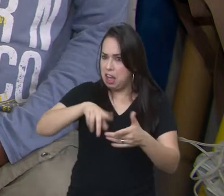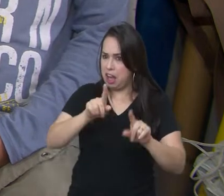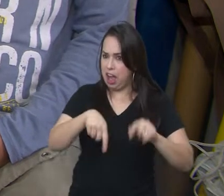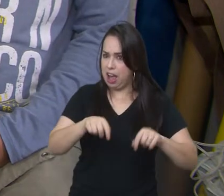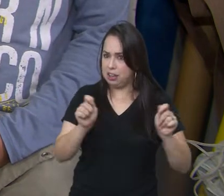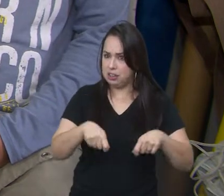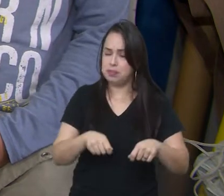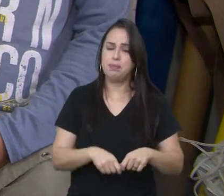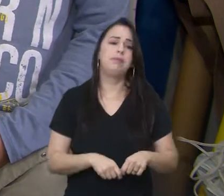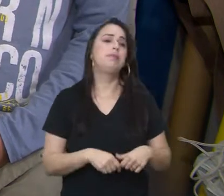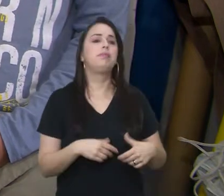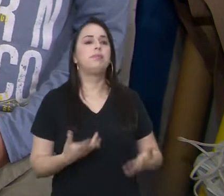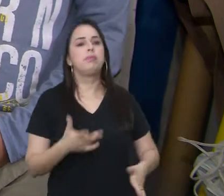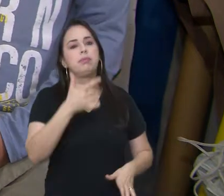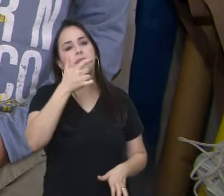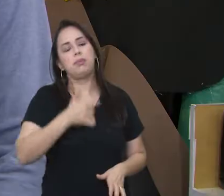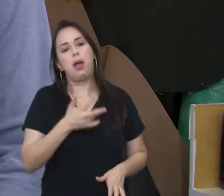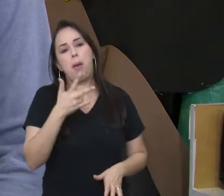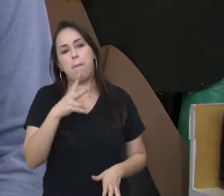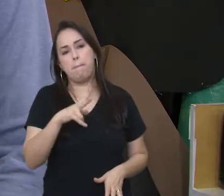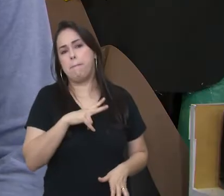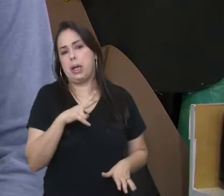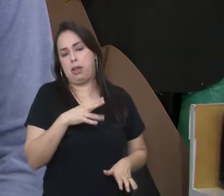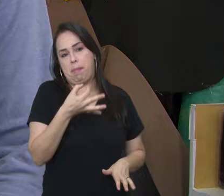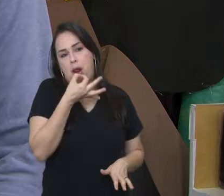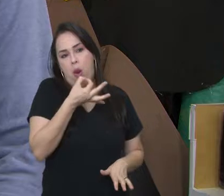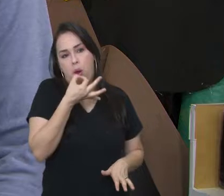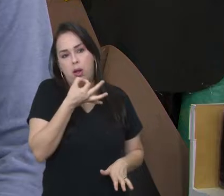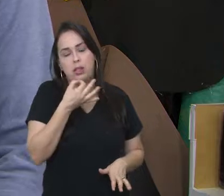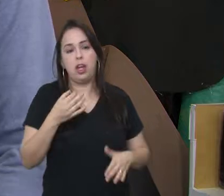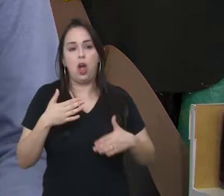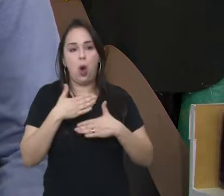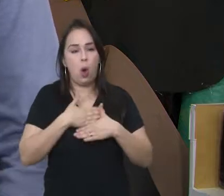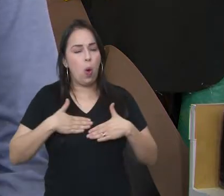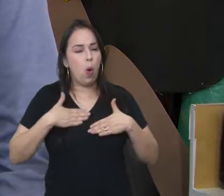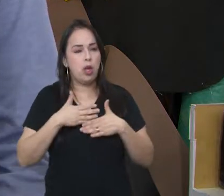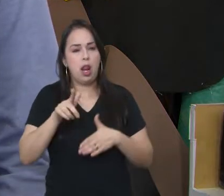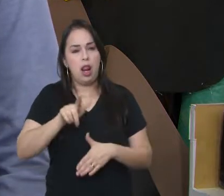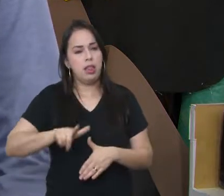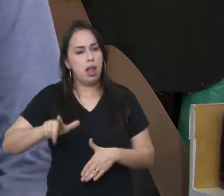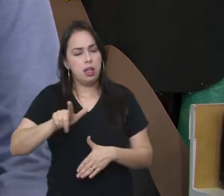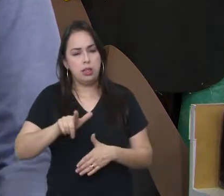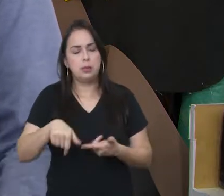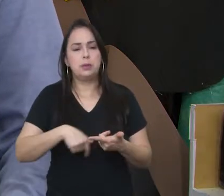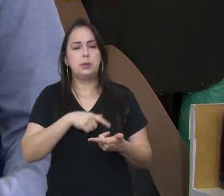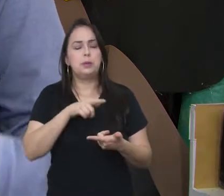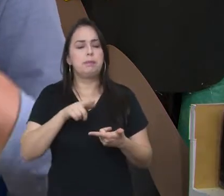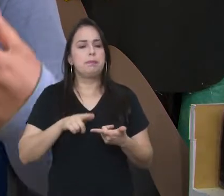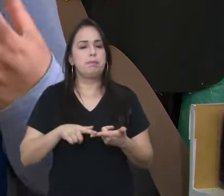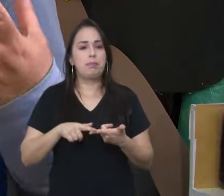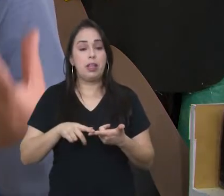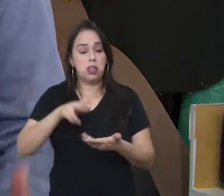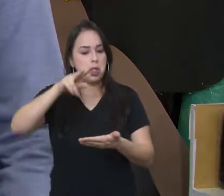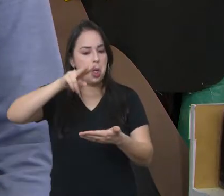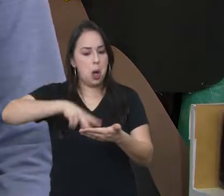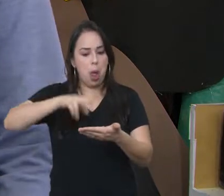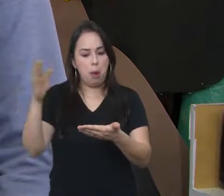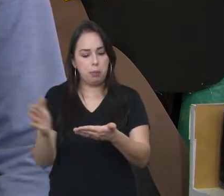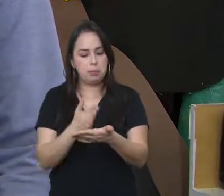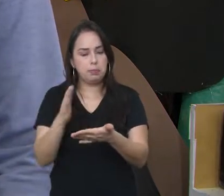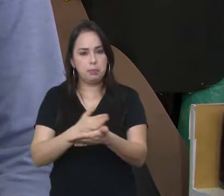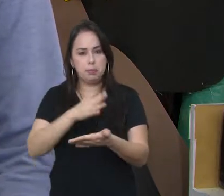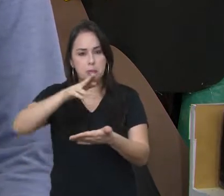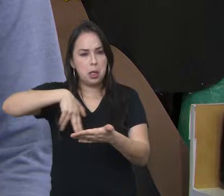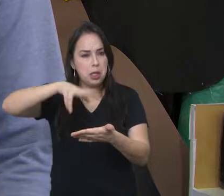leem? Então, eu, assim, particularmente, gosto muito de literatura, gosto muito de ler,